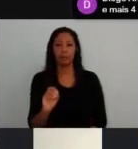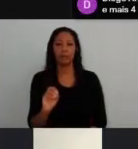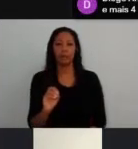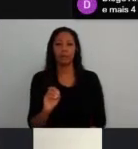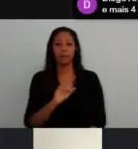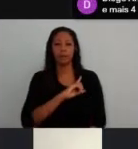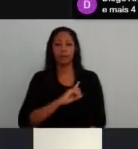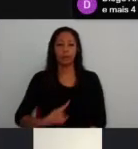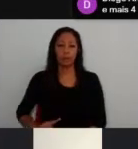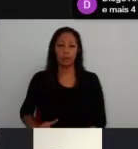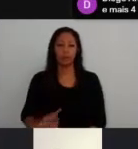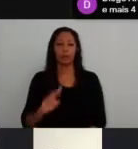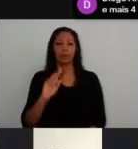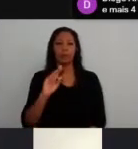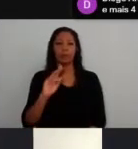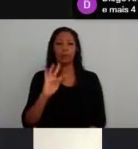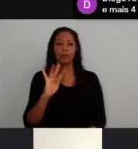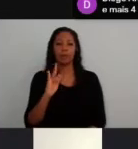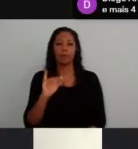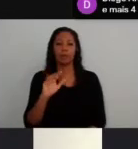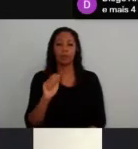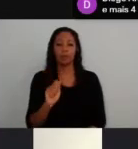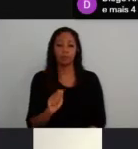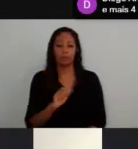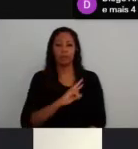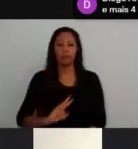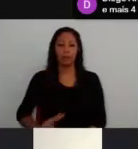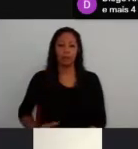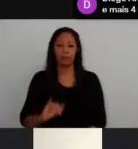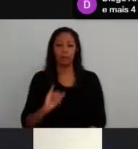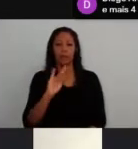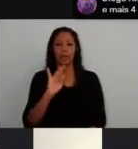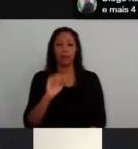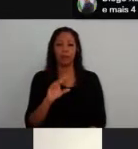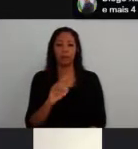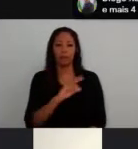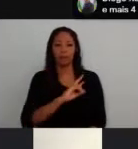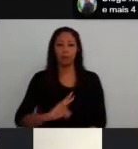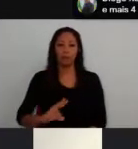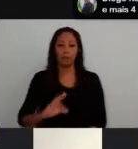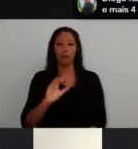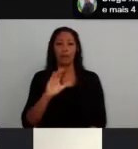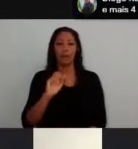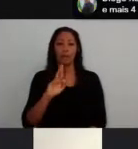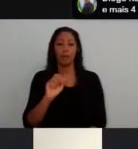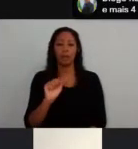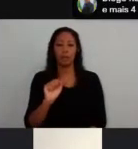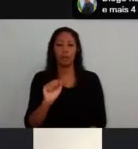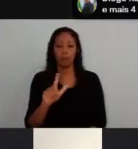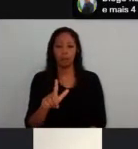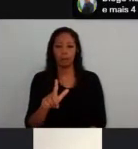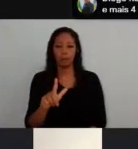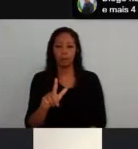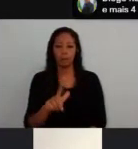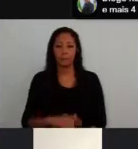Tiago, vereador Ítalo, vereadora Carol, Diogo, duas.